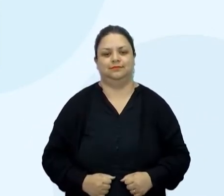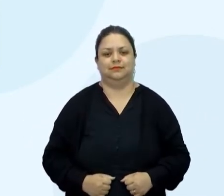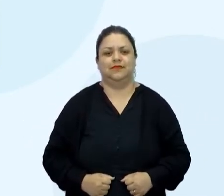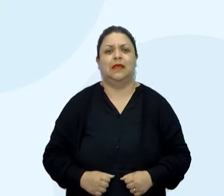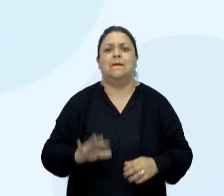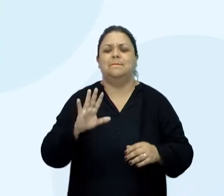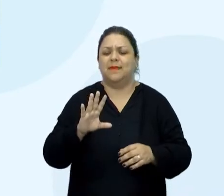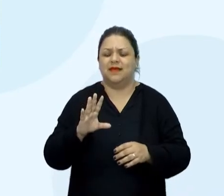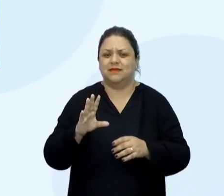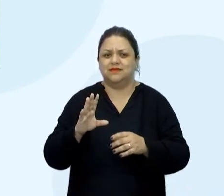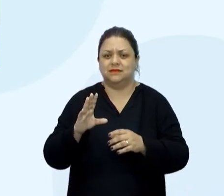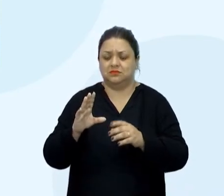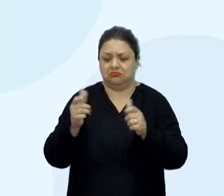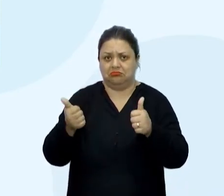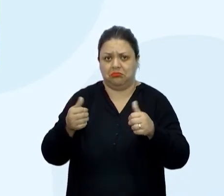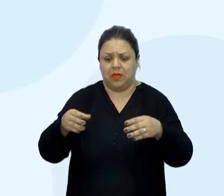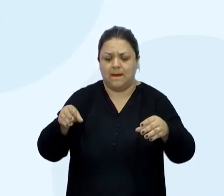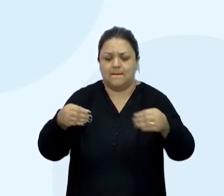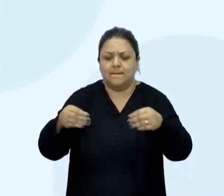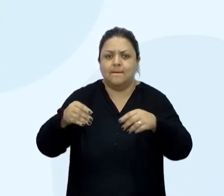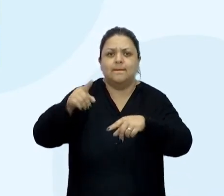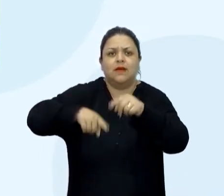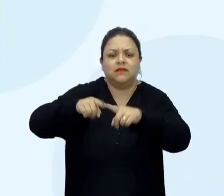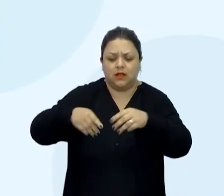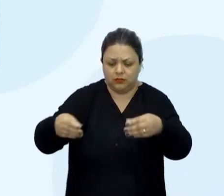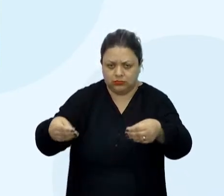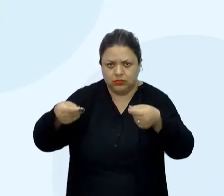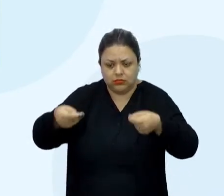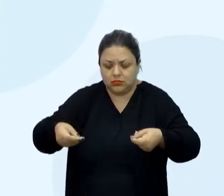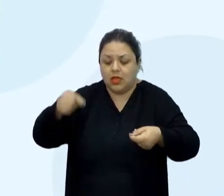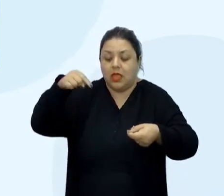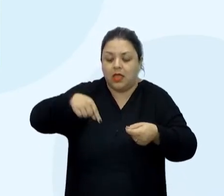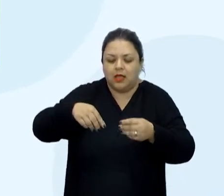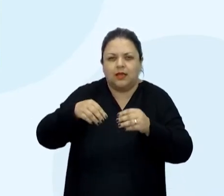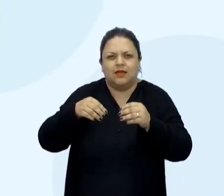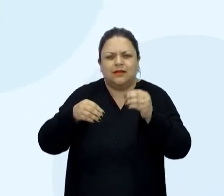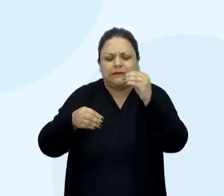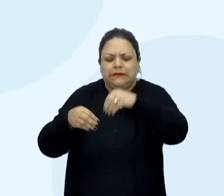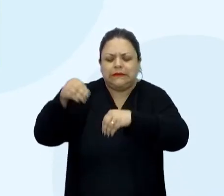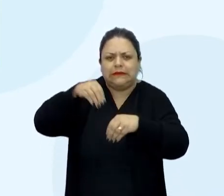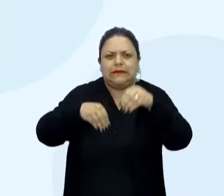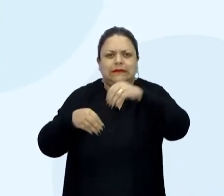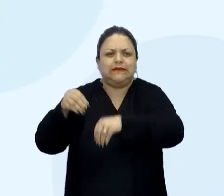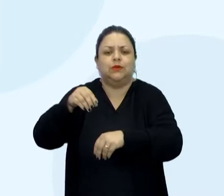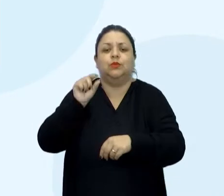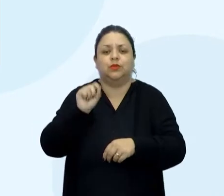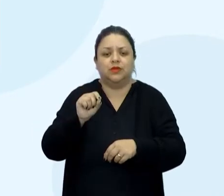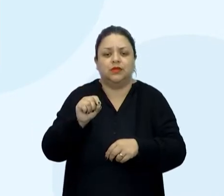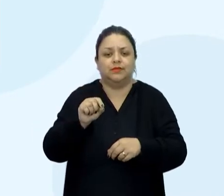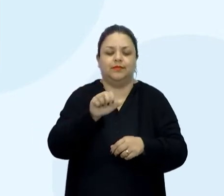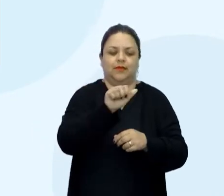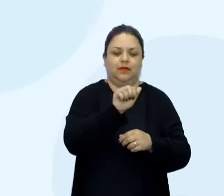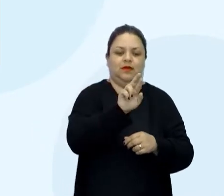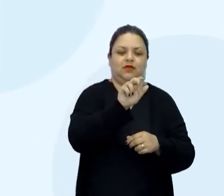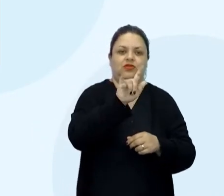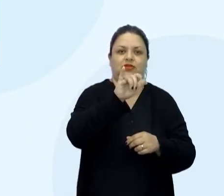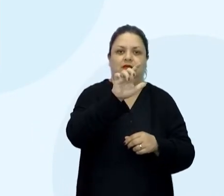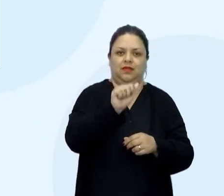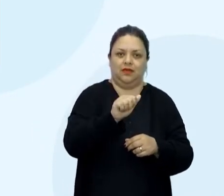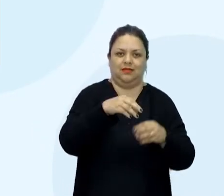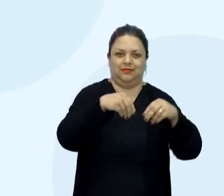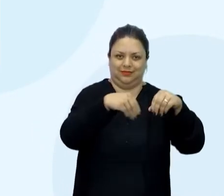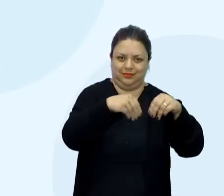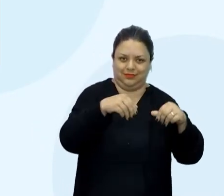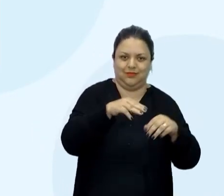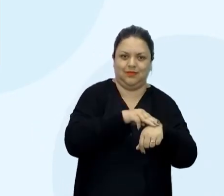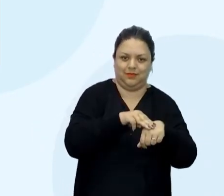Do que esse material cerâmico ele é constituído? É constituído lá de argila, caulin, tá? Caulin é um tipo de argila,